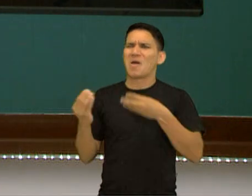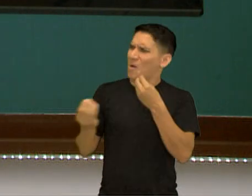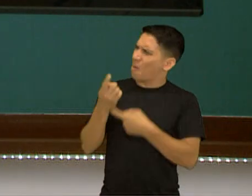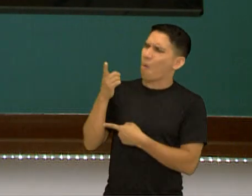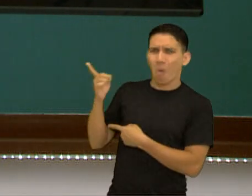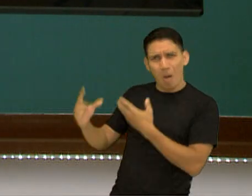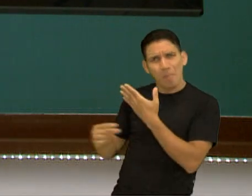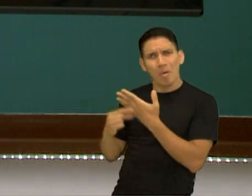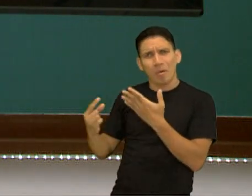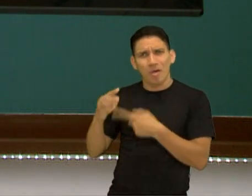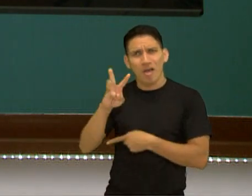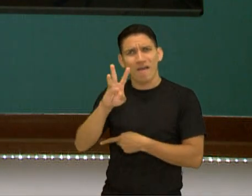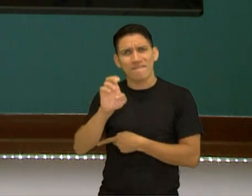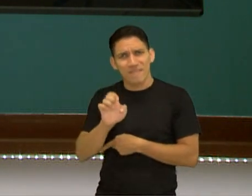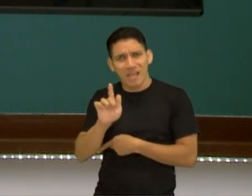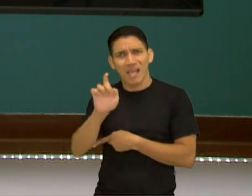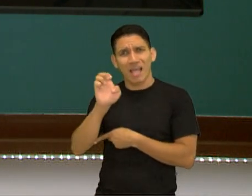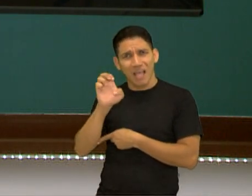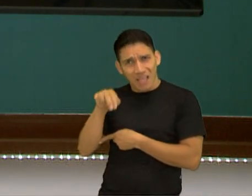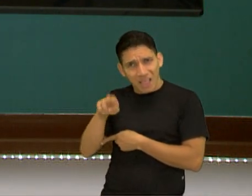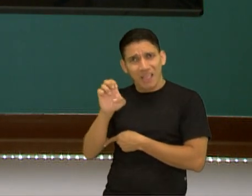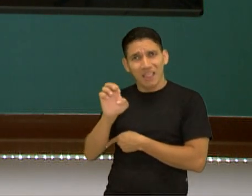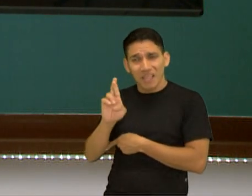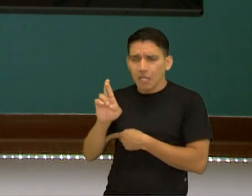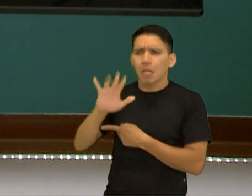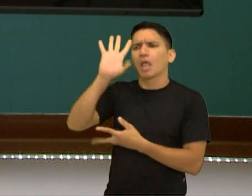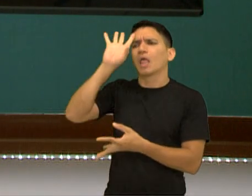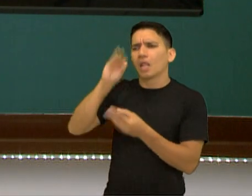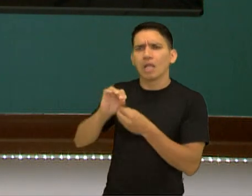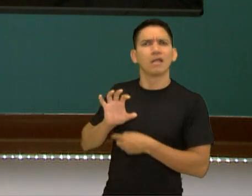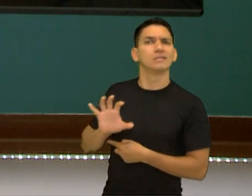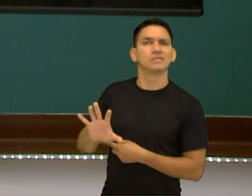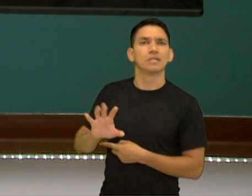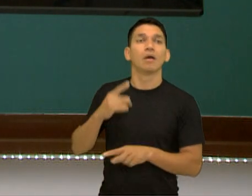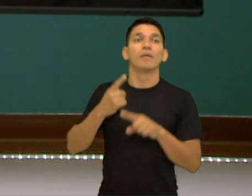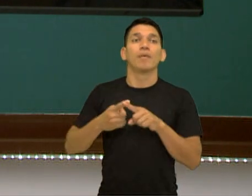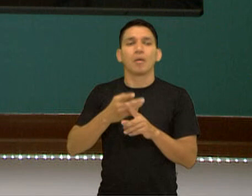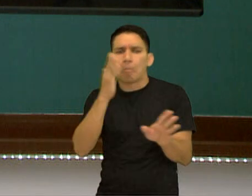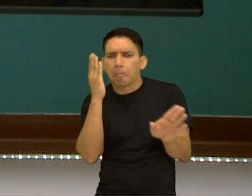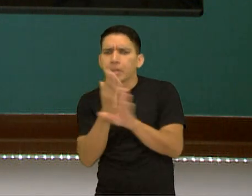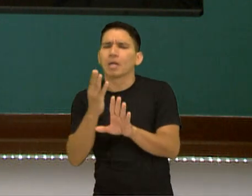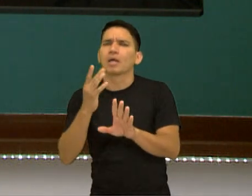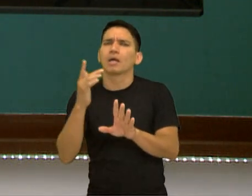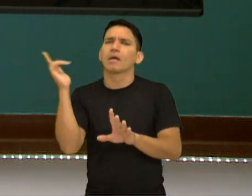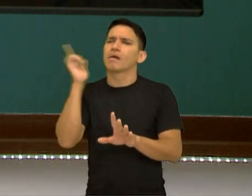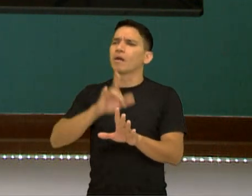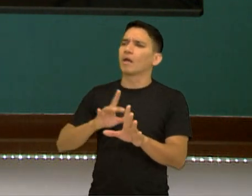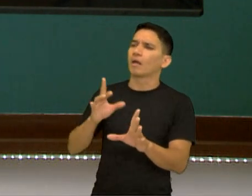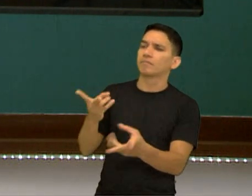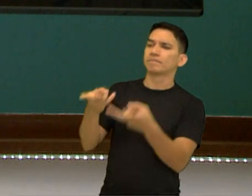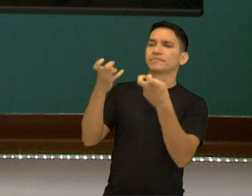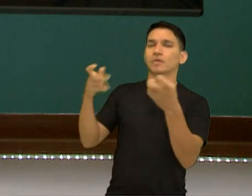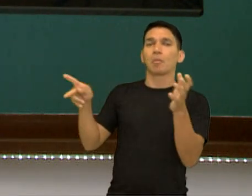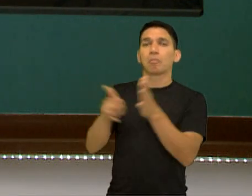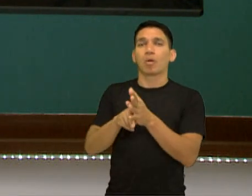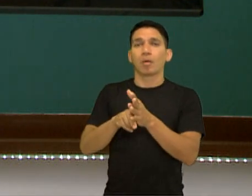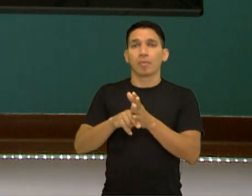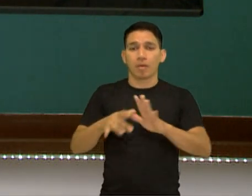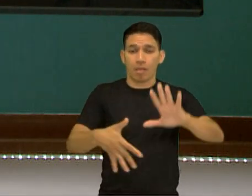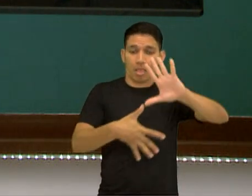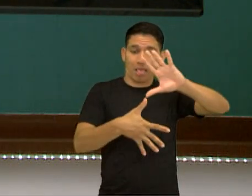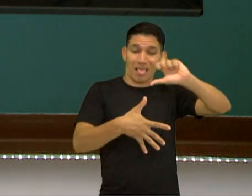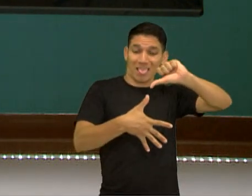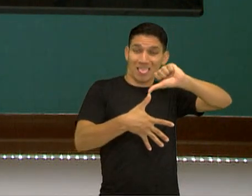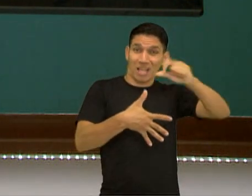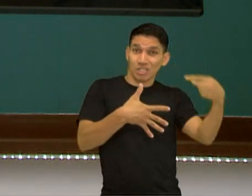essa constatação? A partir de evidências que ele encontrou entre a costa litorânea da América do Sul e